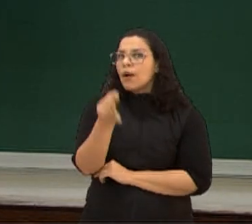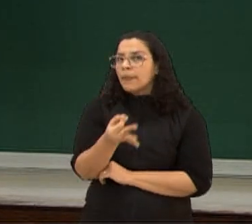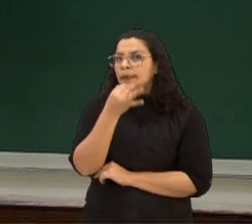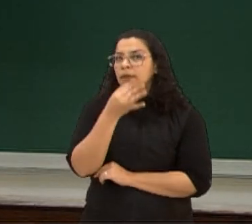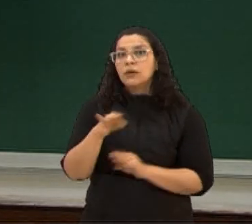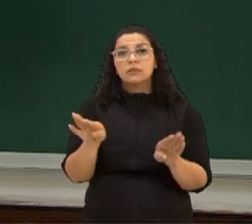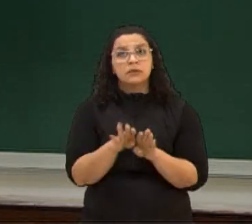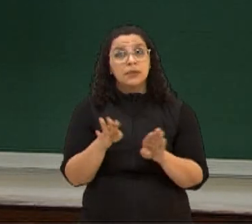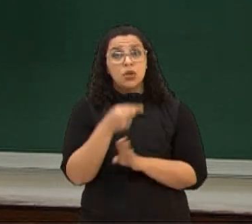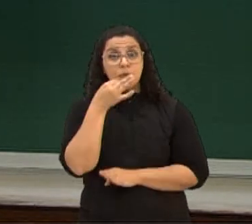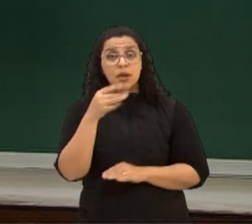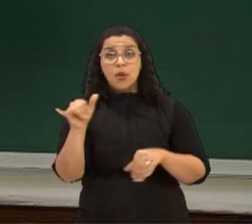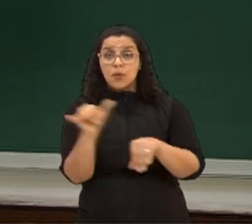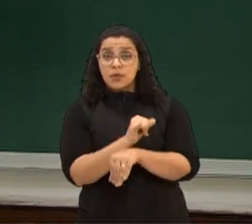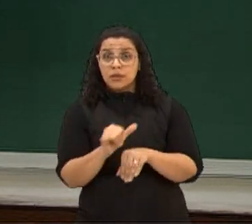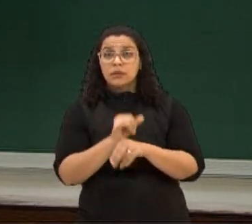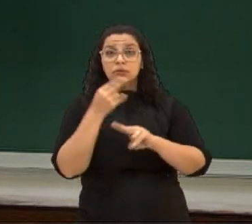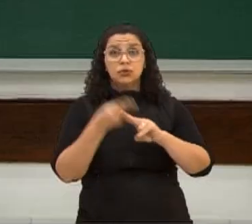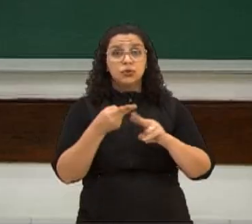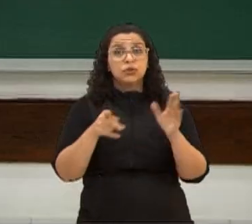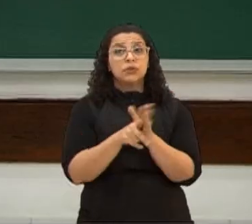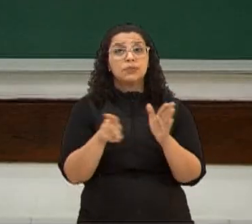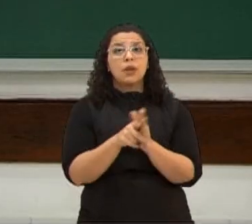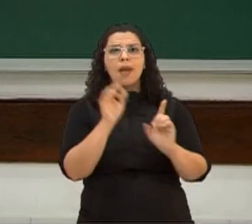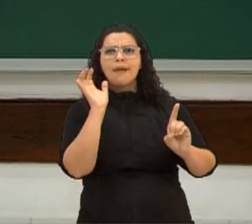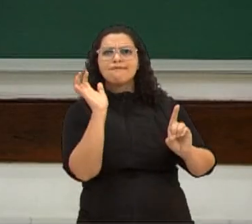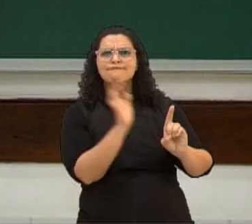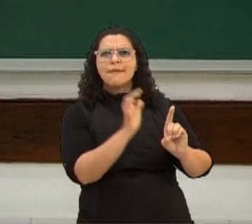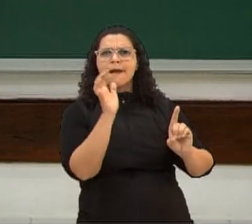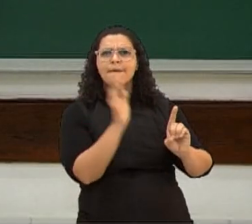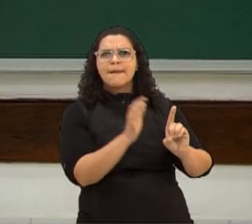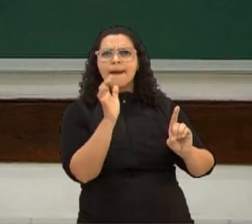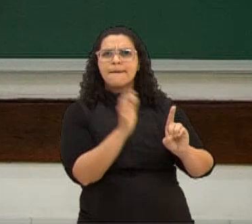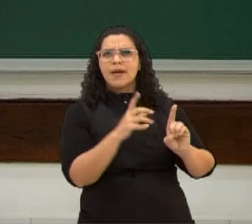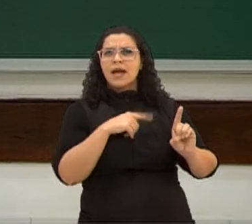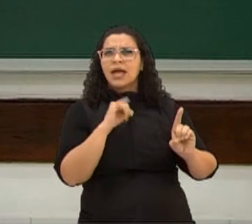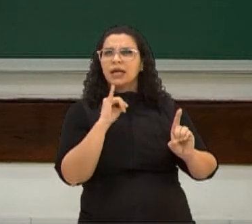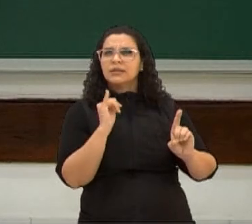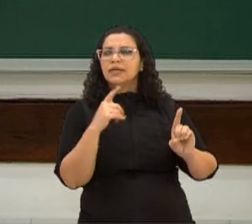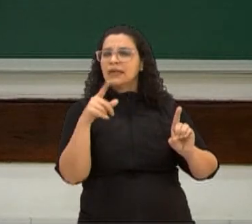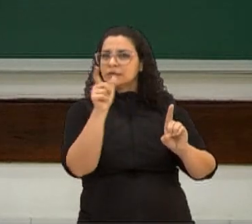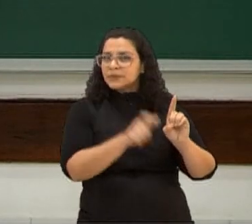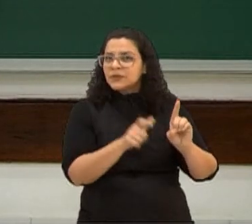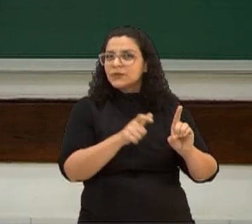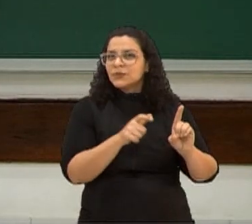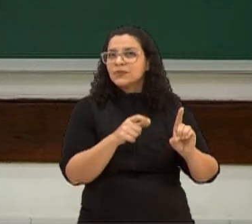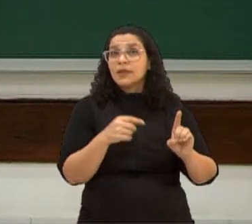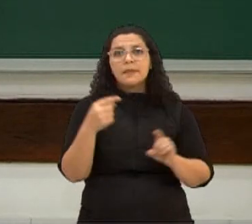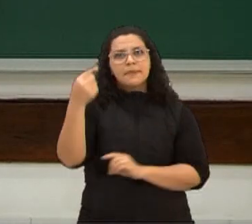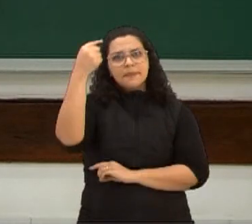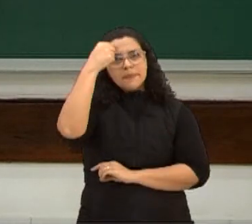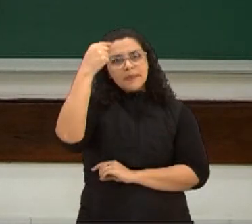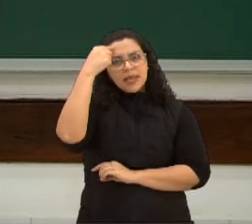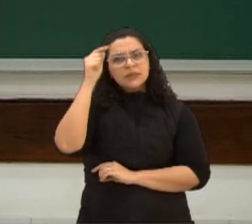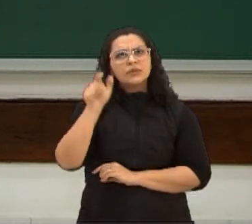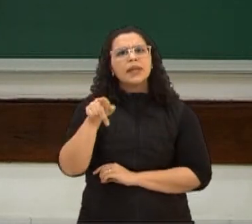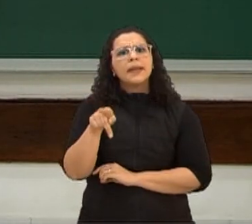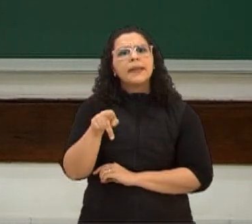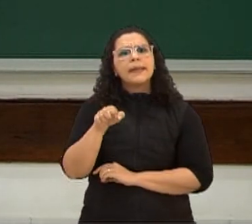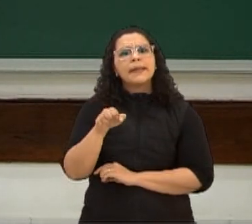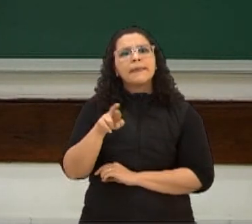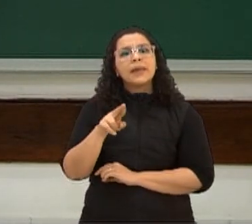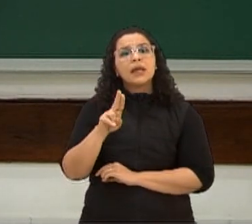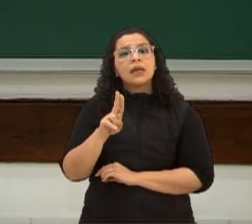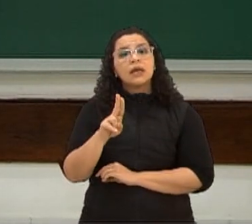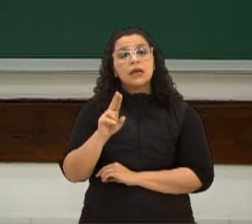A argumentação é um recurso utilizado para persuadir o interlocutor. Pensem sempre nisso. Qual é a